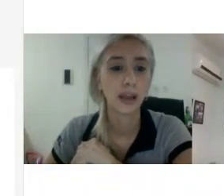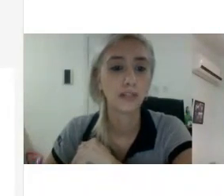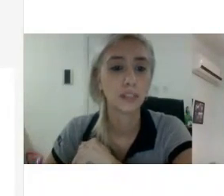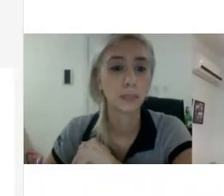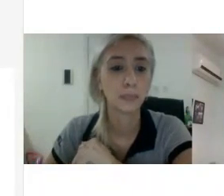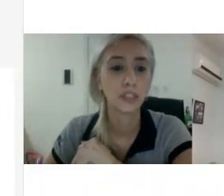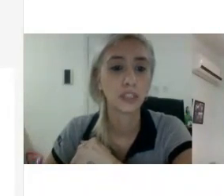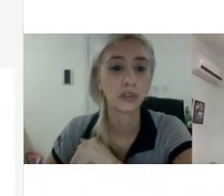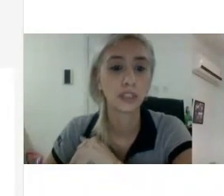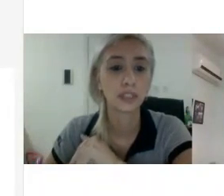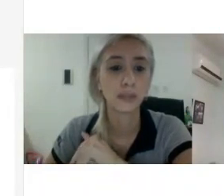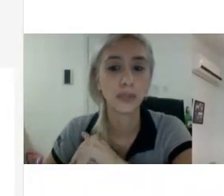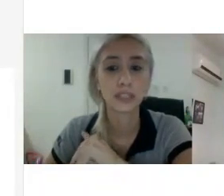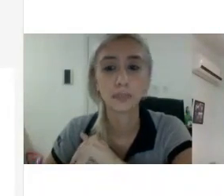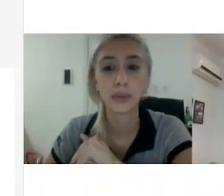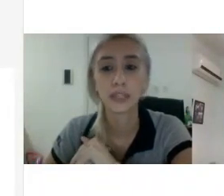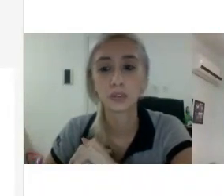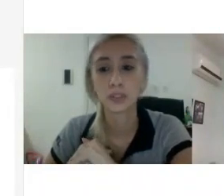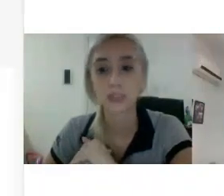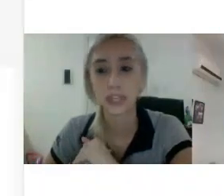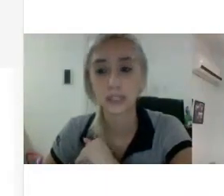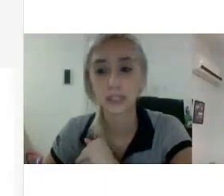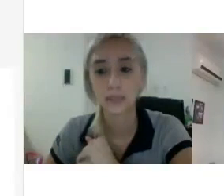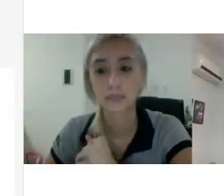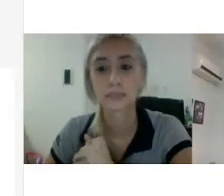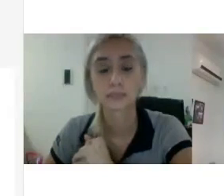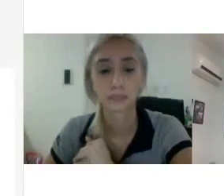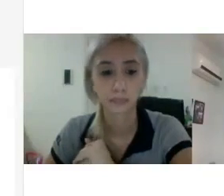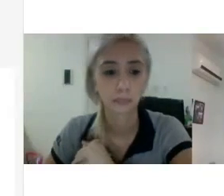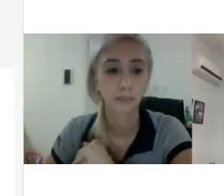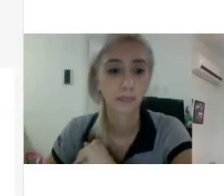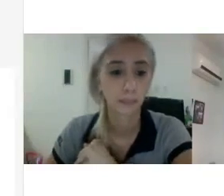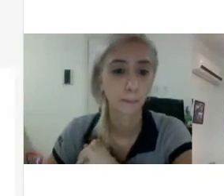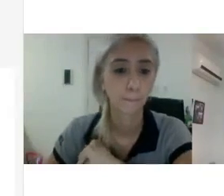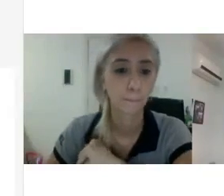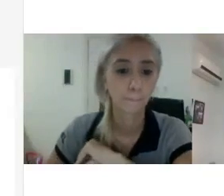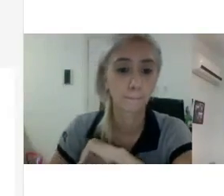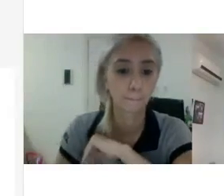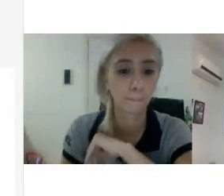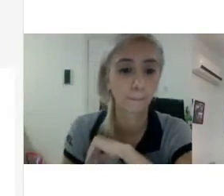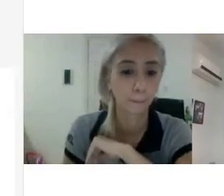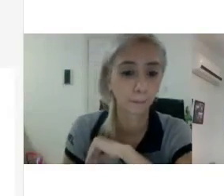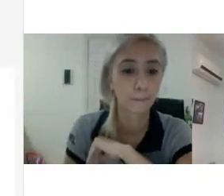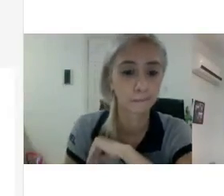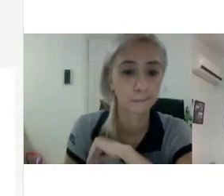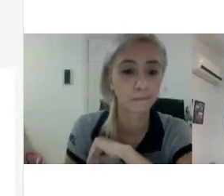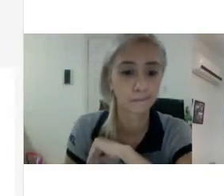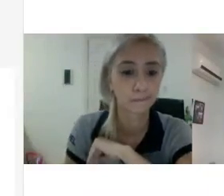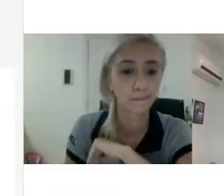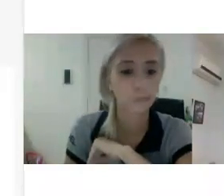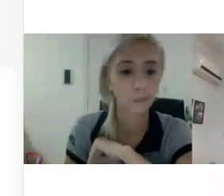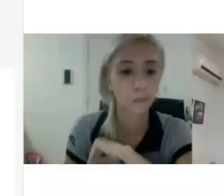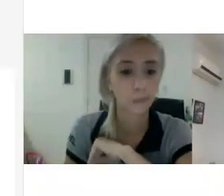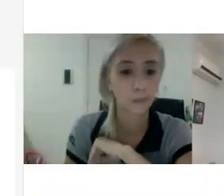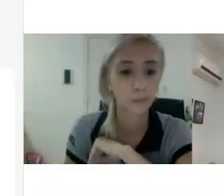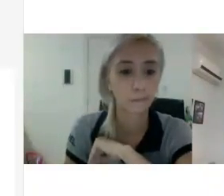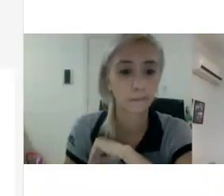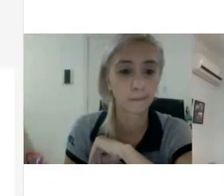uma palavra de empatia a todas as famílias que perderam seus entes. Sim, eu anotei também, ela tinha